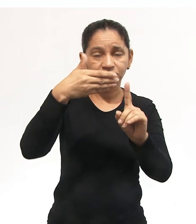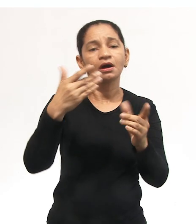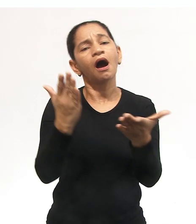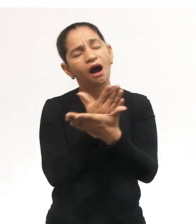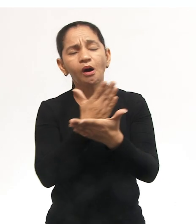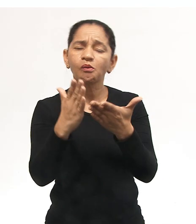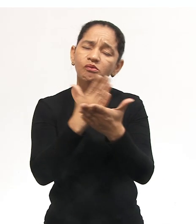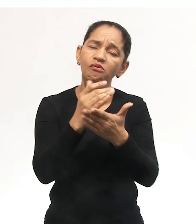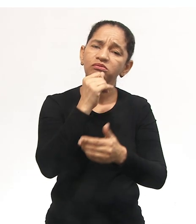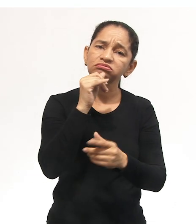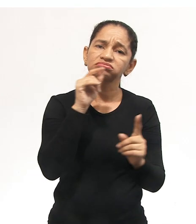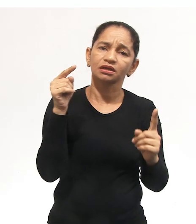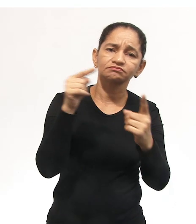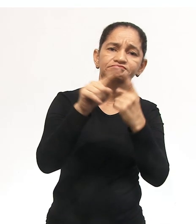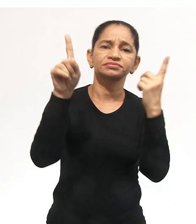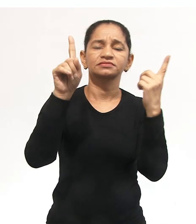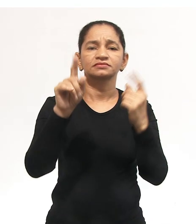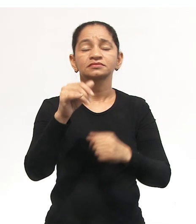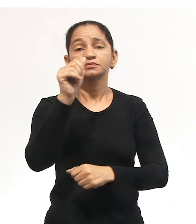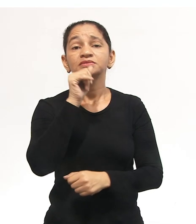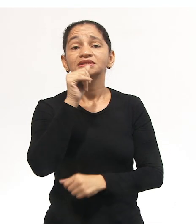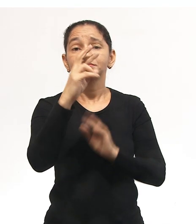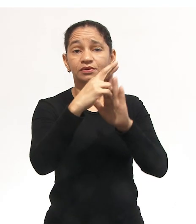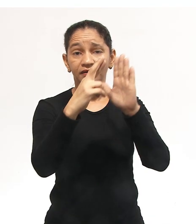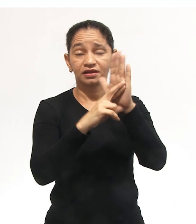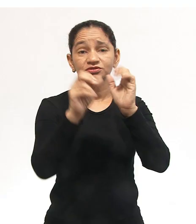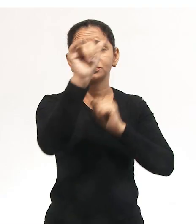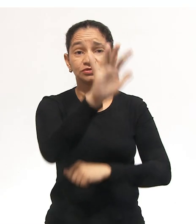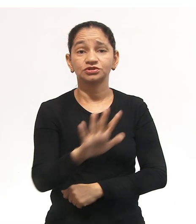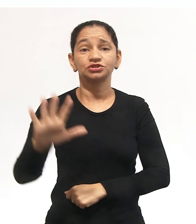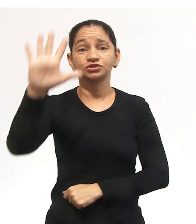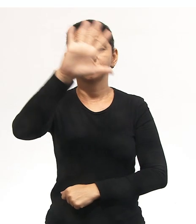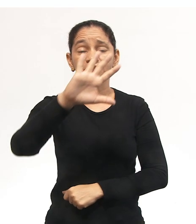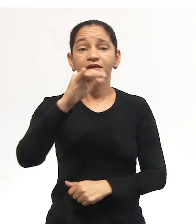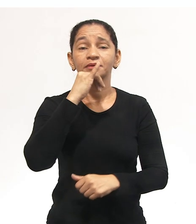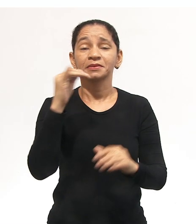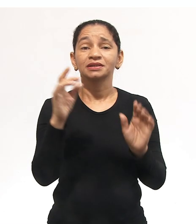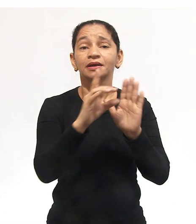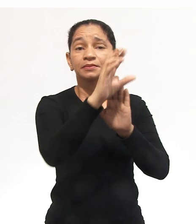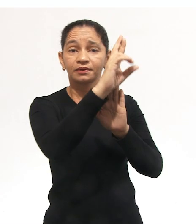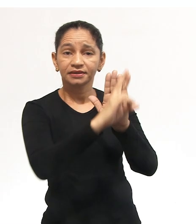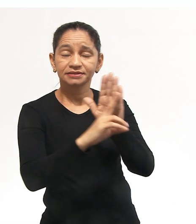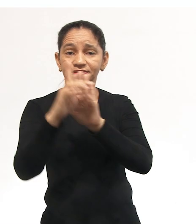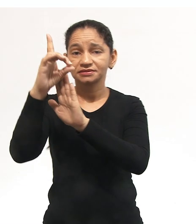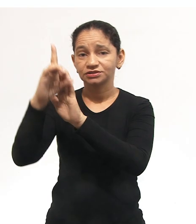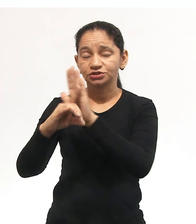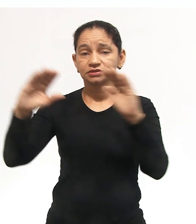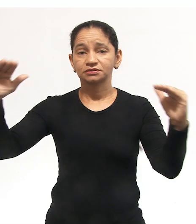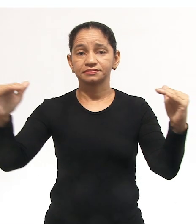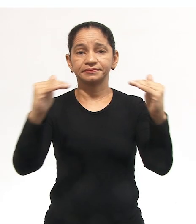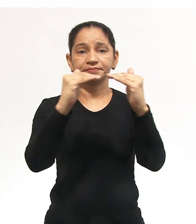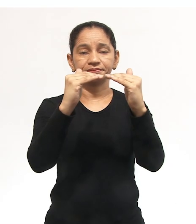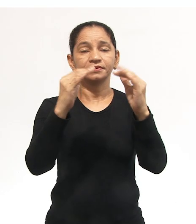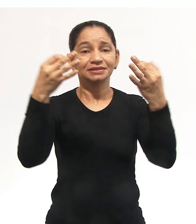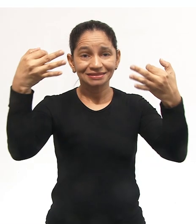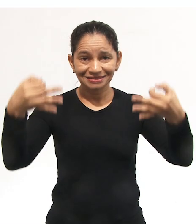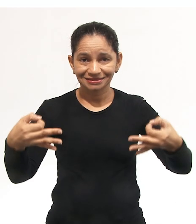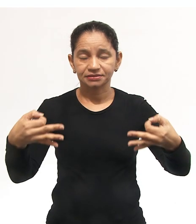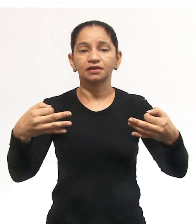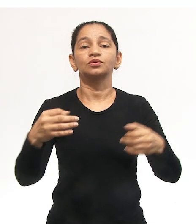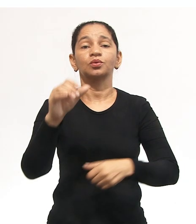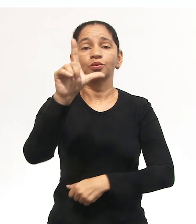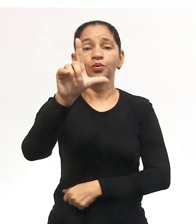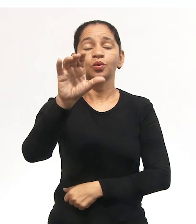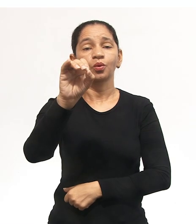de exceção, porque a regra geral é que nenhuma receita será vinculada a uma despesa. Limitação de empenho e ajustes fiscais.